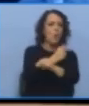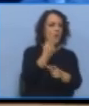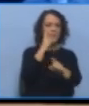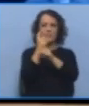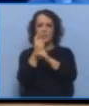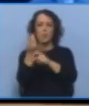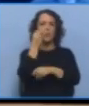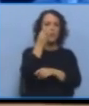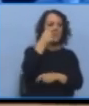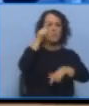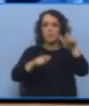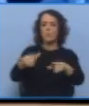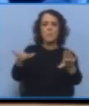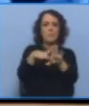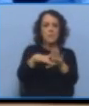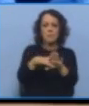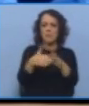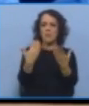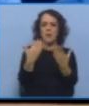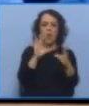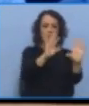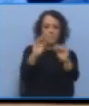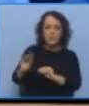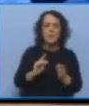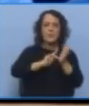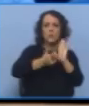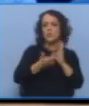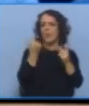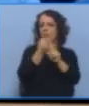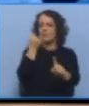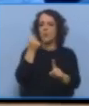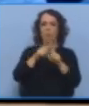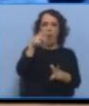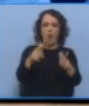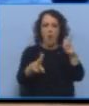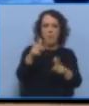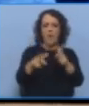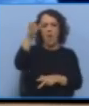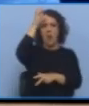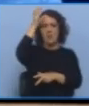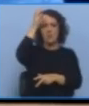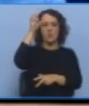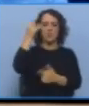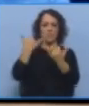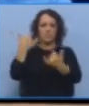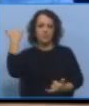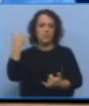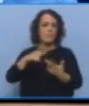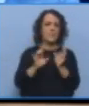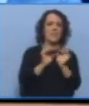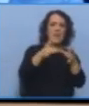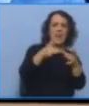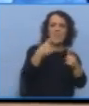da participação das pessoas com a tecnologia e com todos estes desafios da robotização, da inteligência artificial, da internet